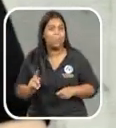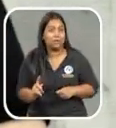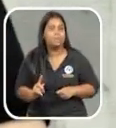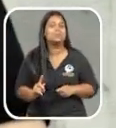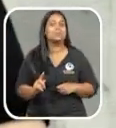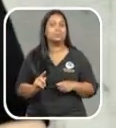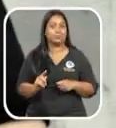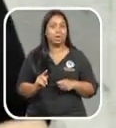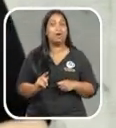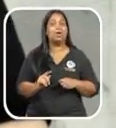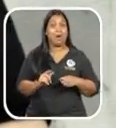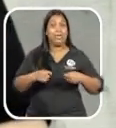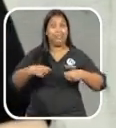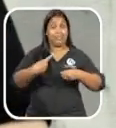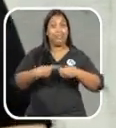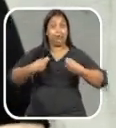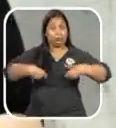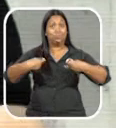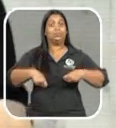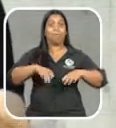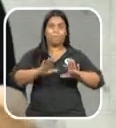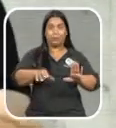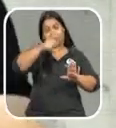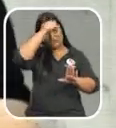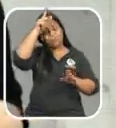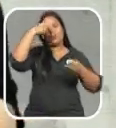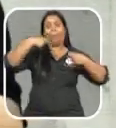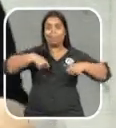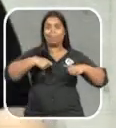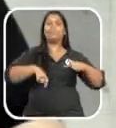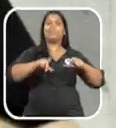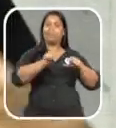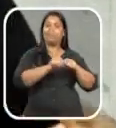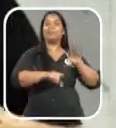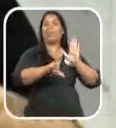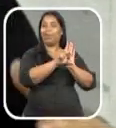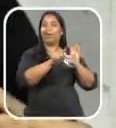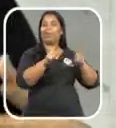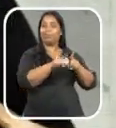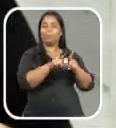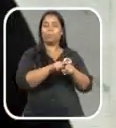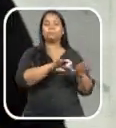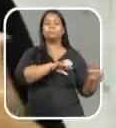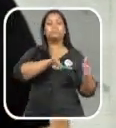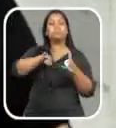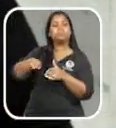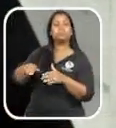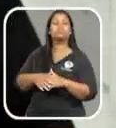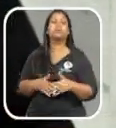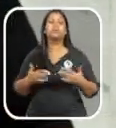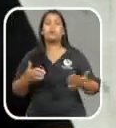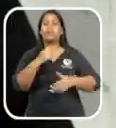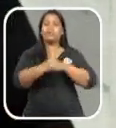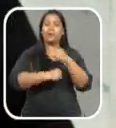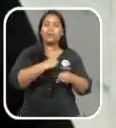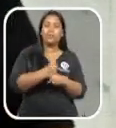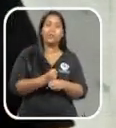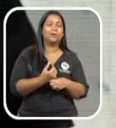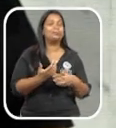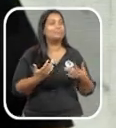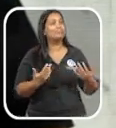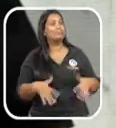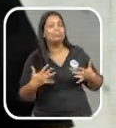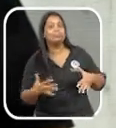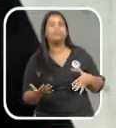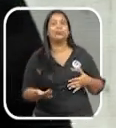ano engraçado, que é um ano que a gente volta dessa ressaca da pandemia, a gente tá retomando as atividades,